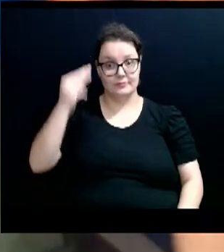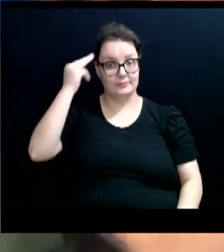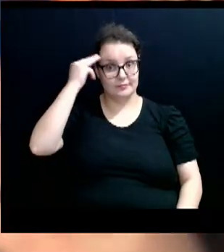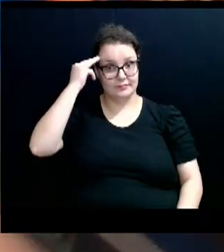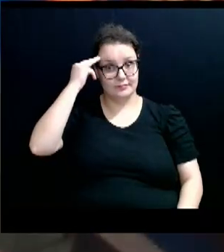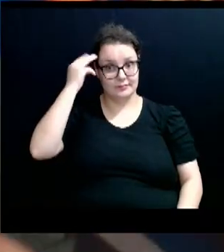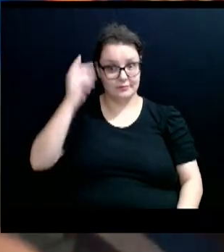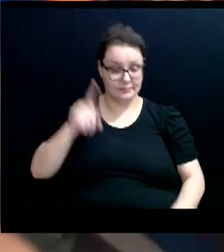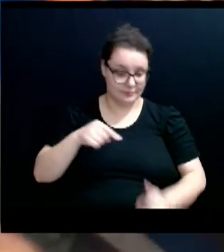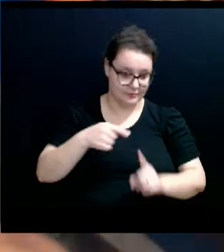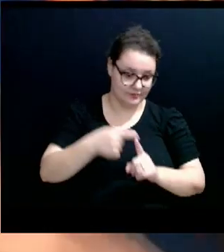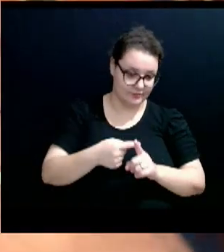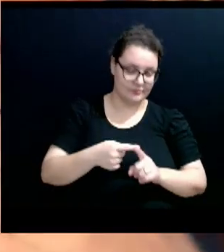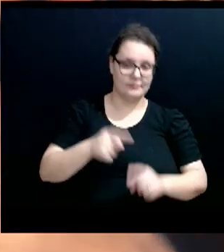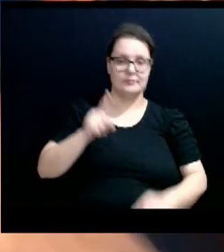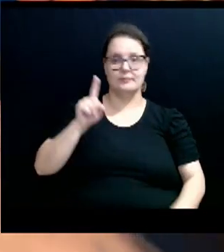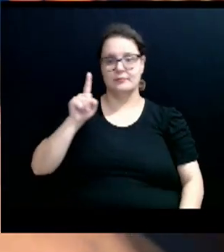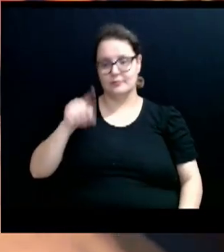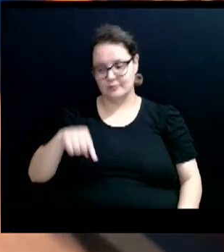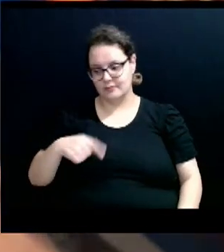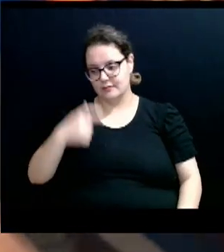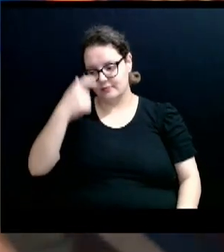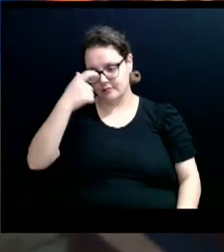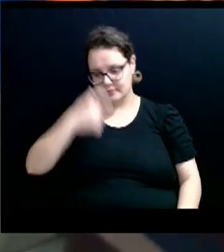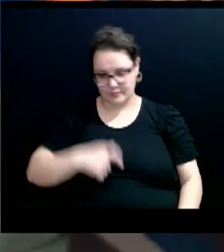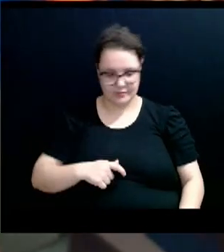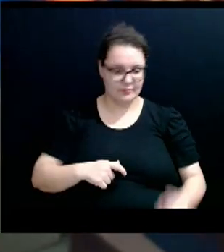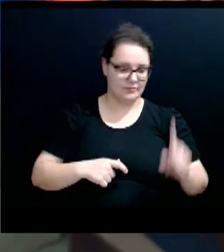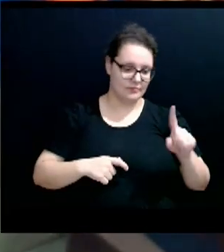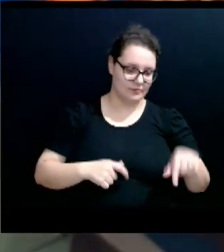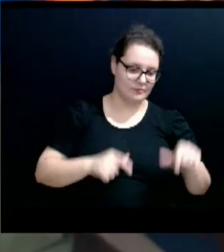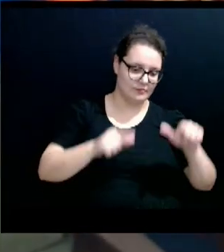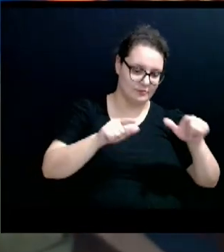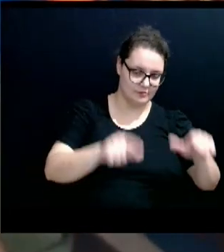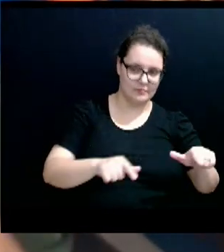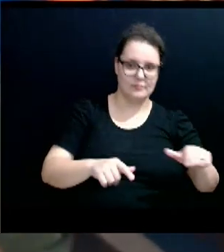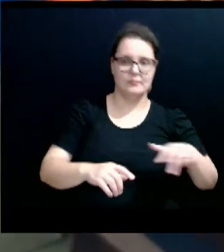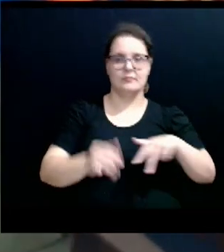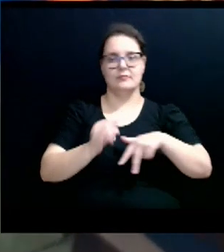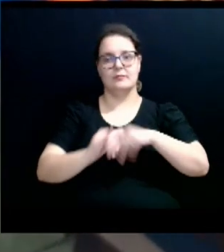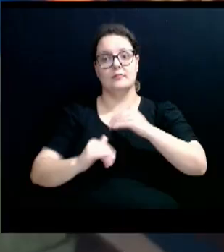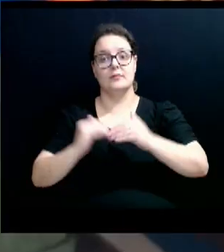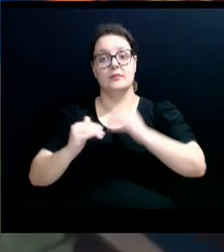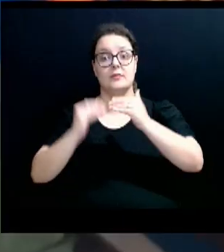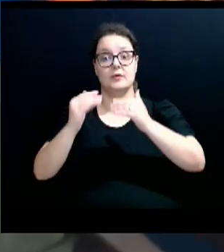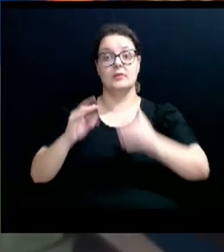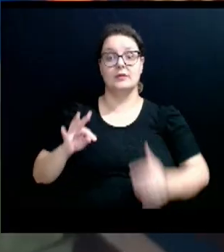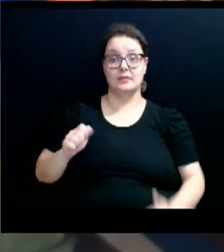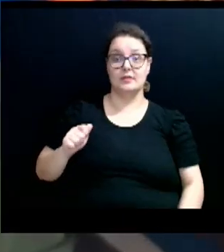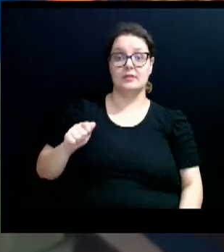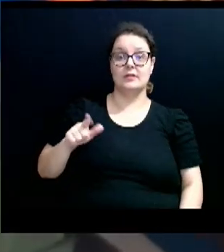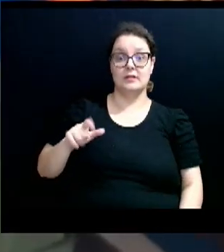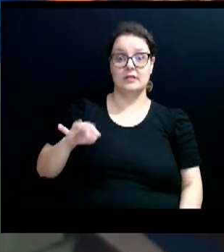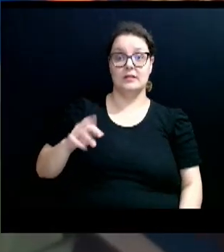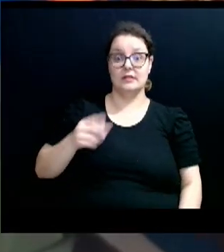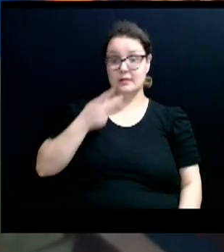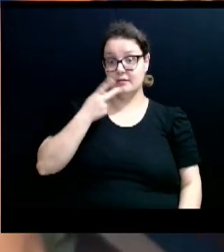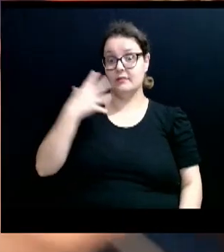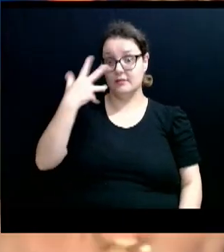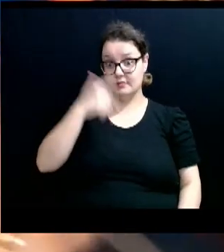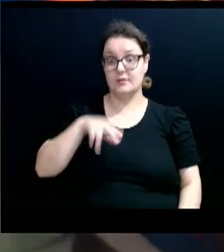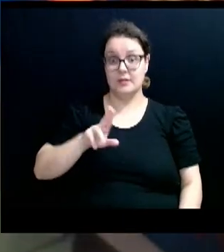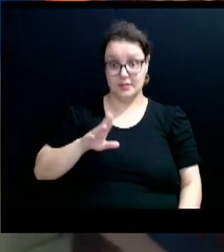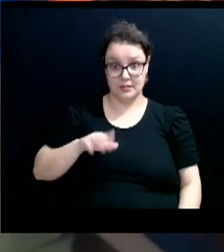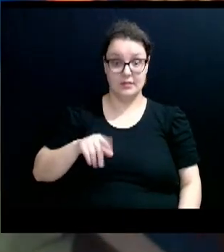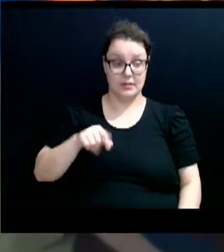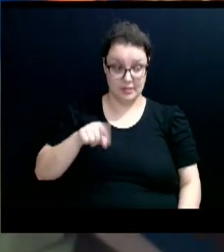onde a gente está, essa reconstrução narrativa que a Thalita fala de forma tão linda e que é tão importante para a gente.